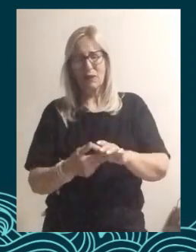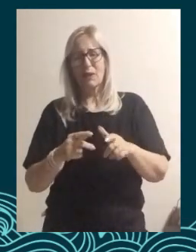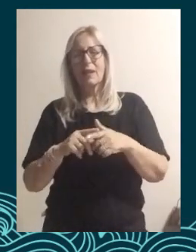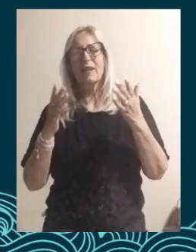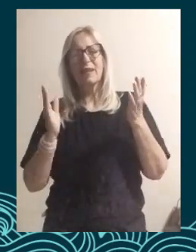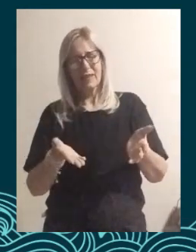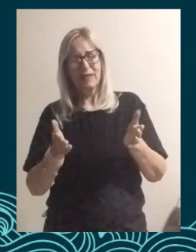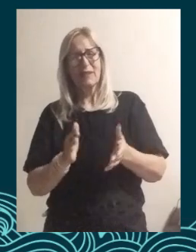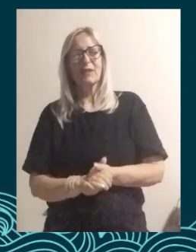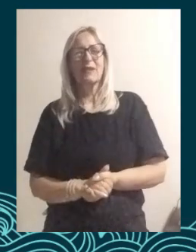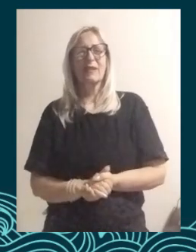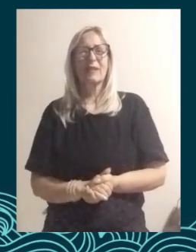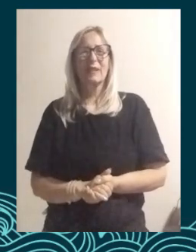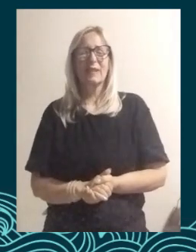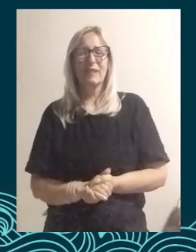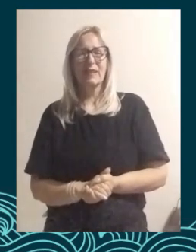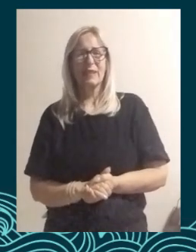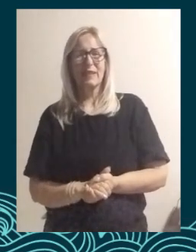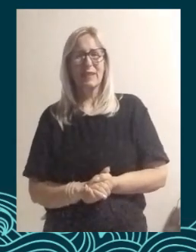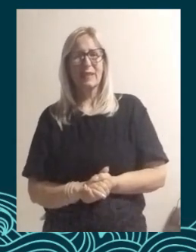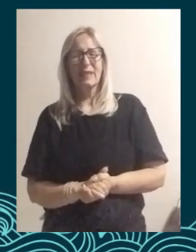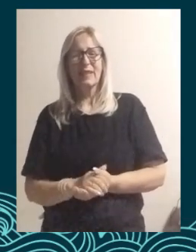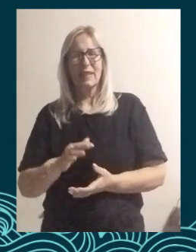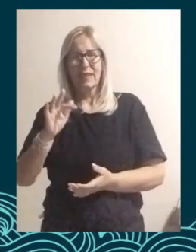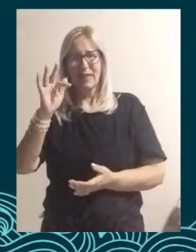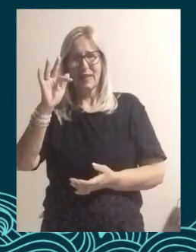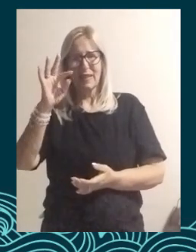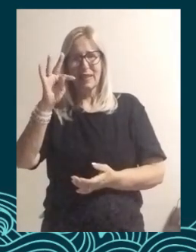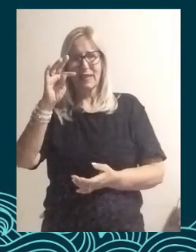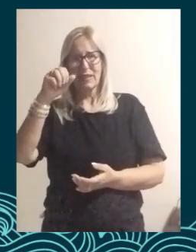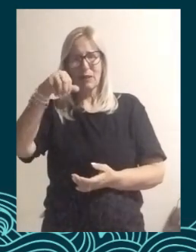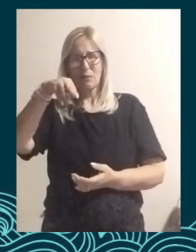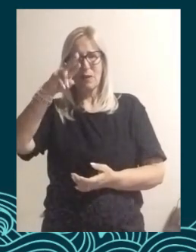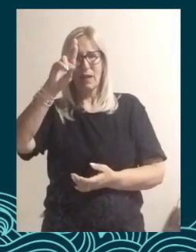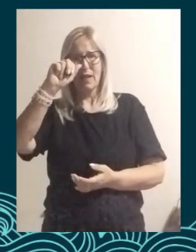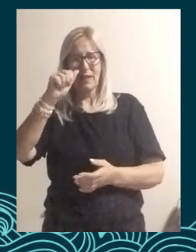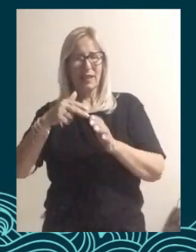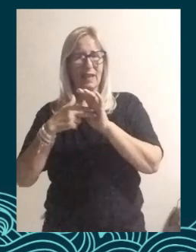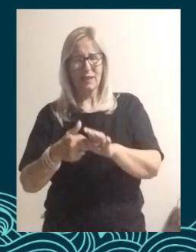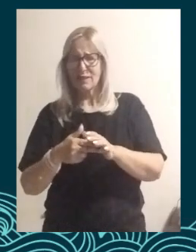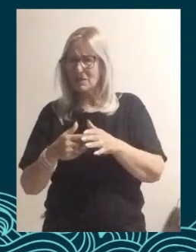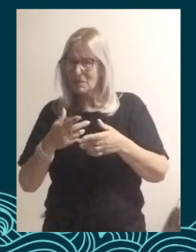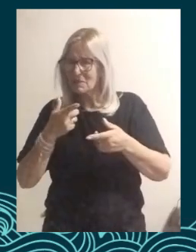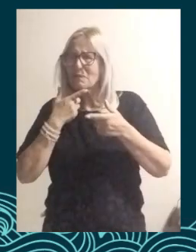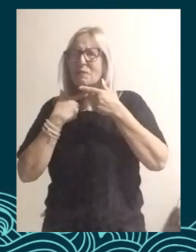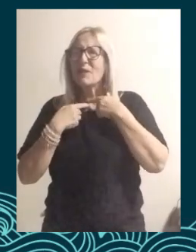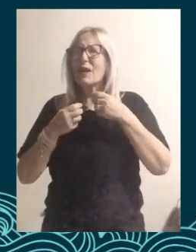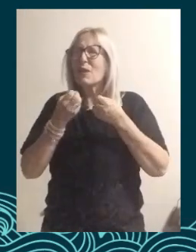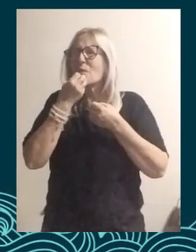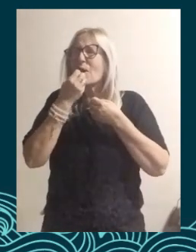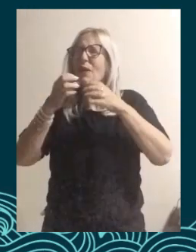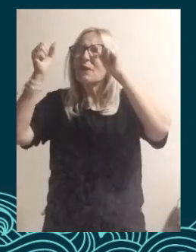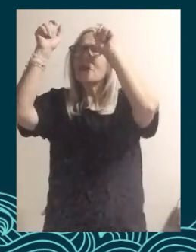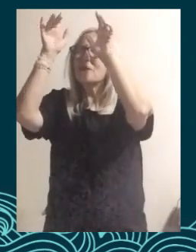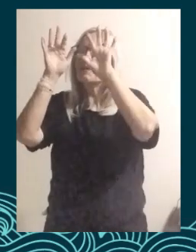presença de todos que nos ouviram até agora, principalmente da Tamara, né? A gente quer agradecer e também te